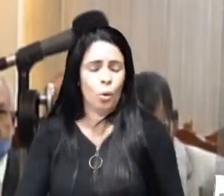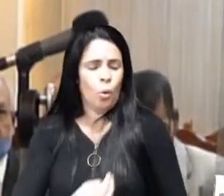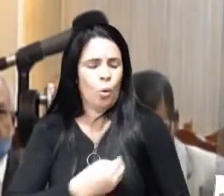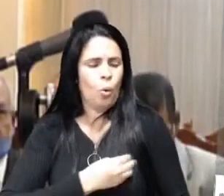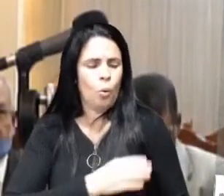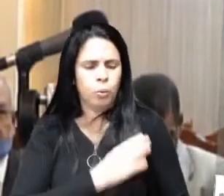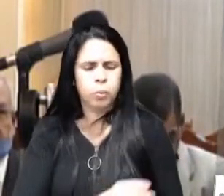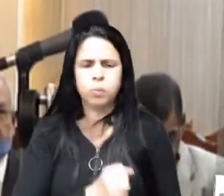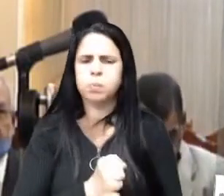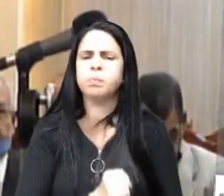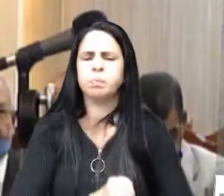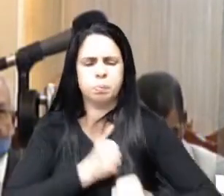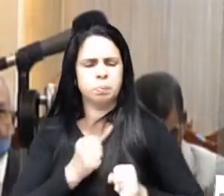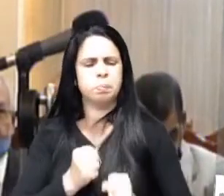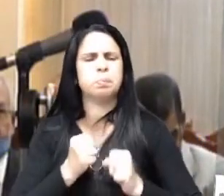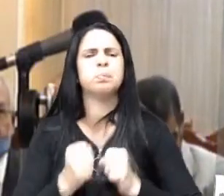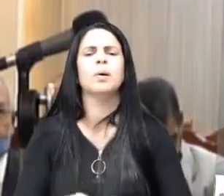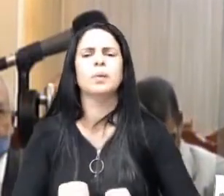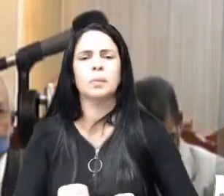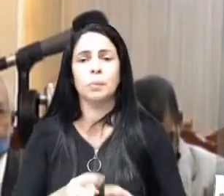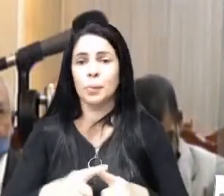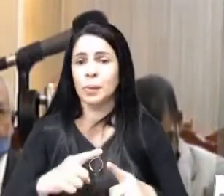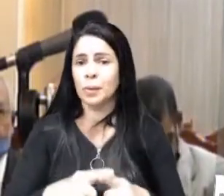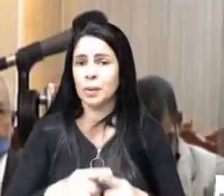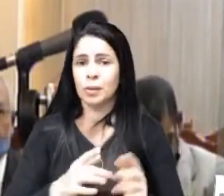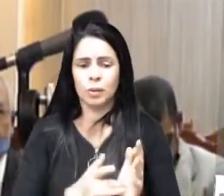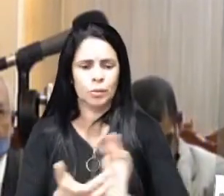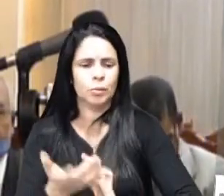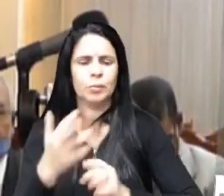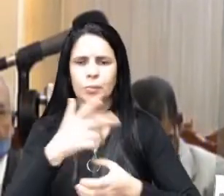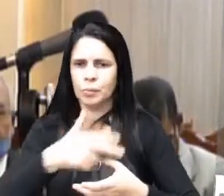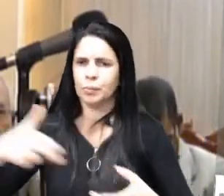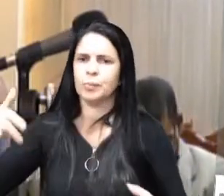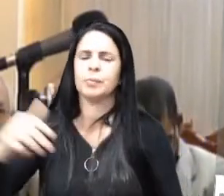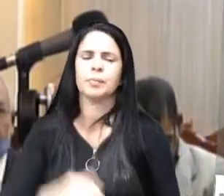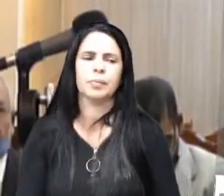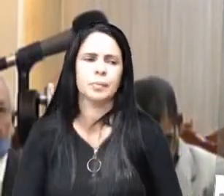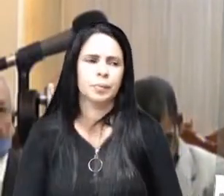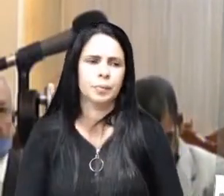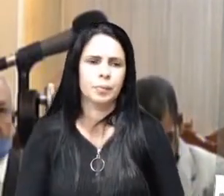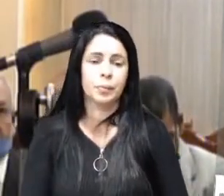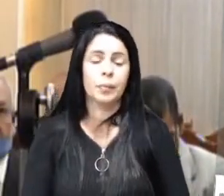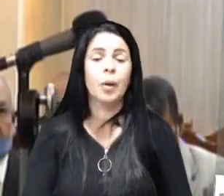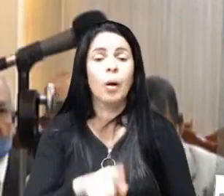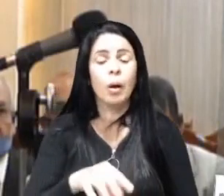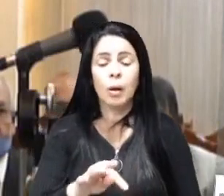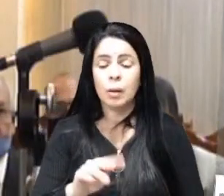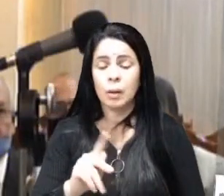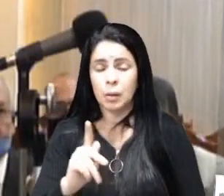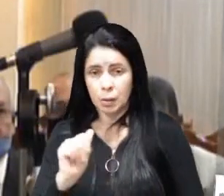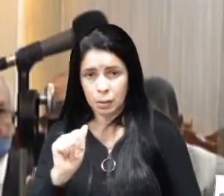está próxima. Olha o que Tiago vai trazer para nós aqui, a figura do lavrador.